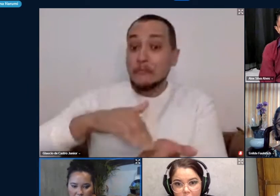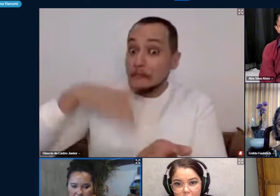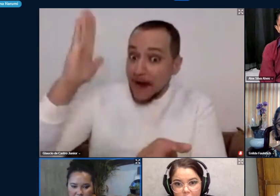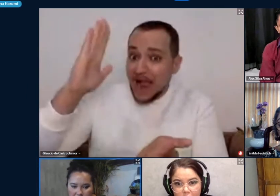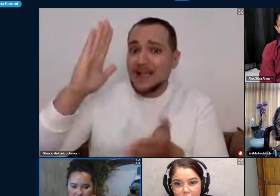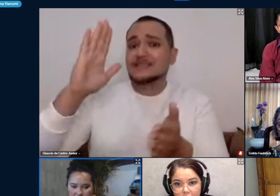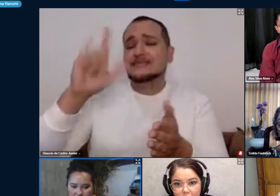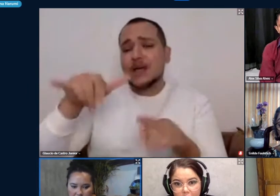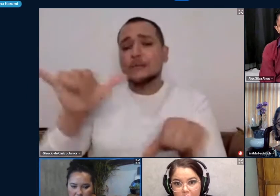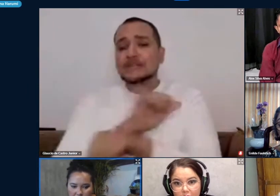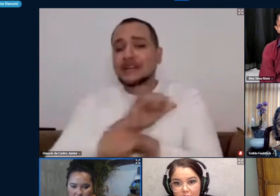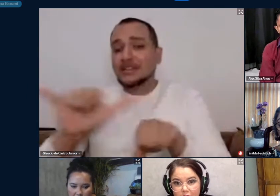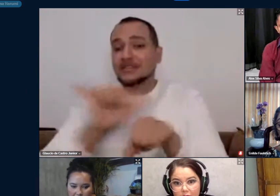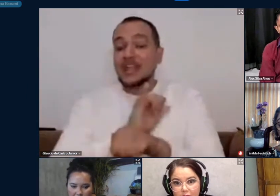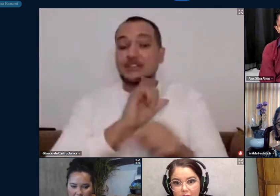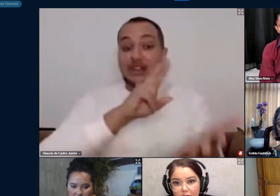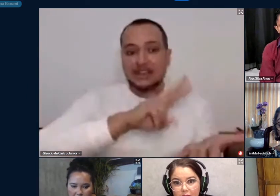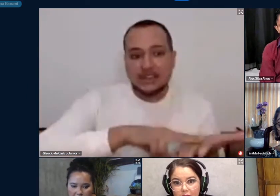A glosa